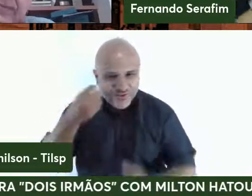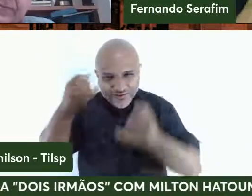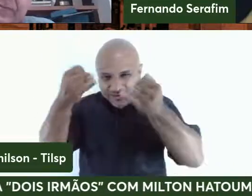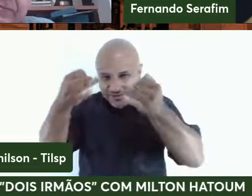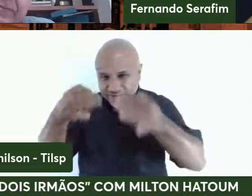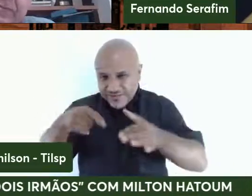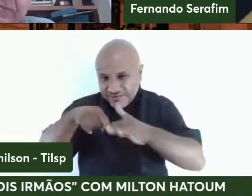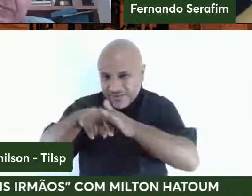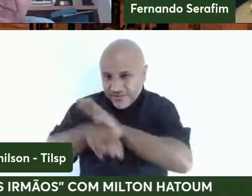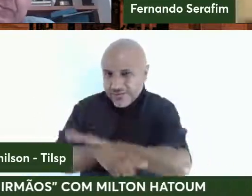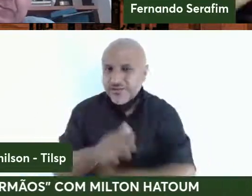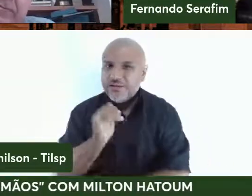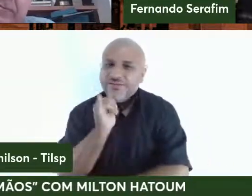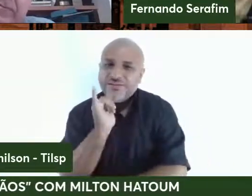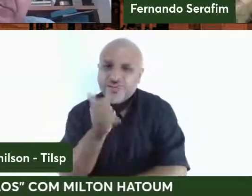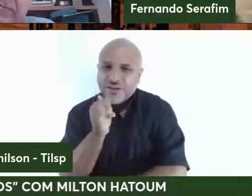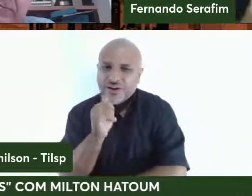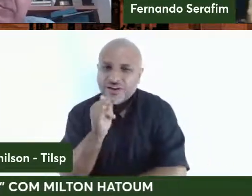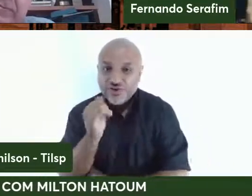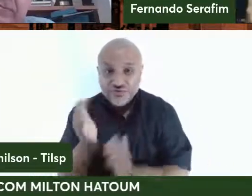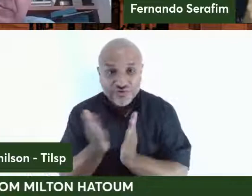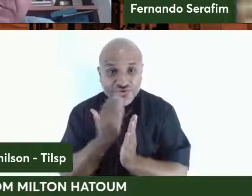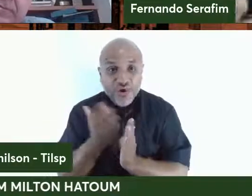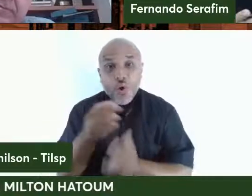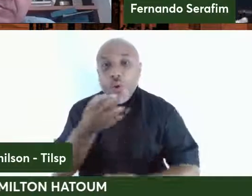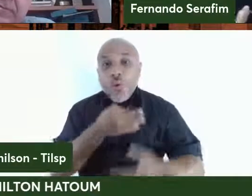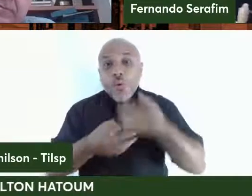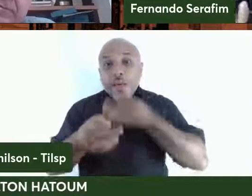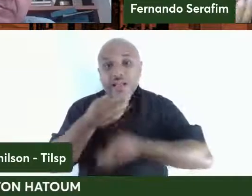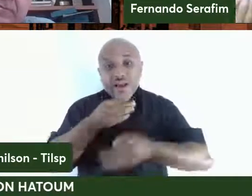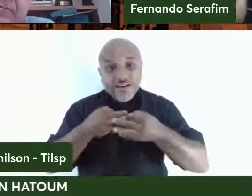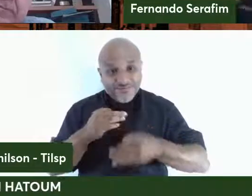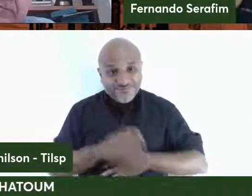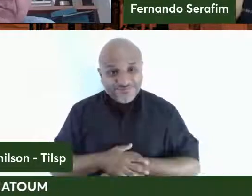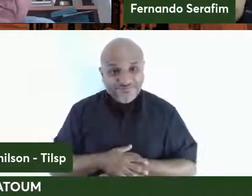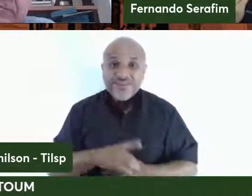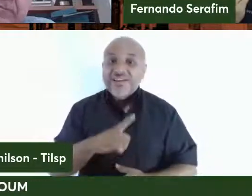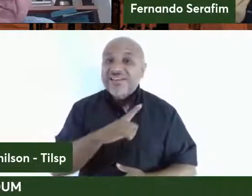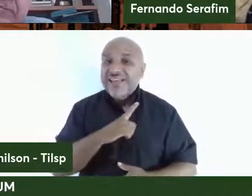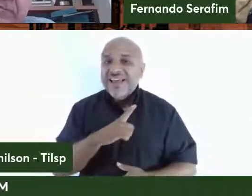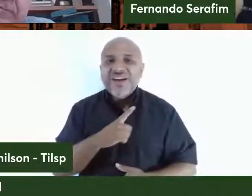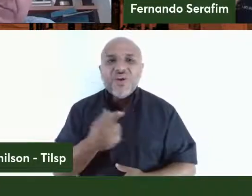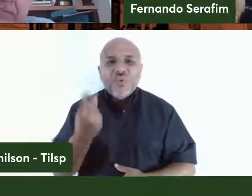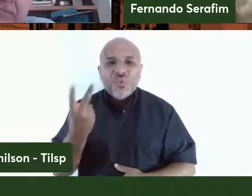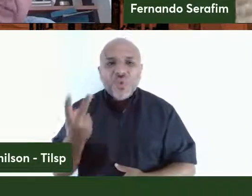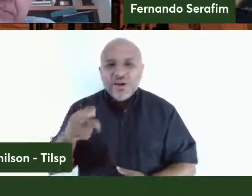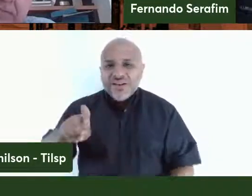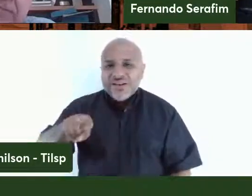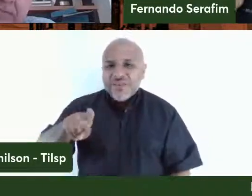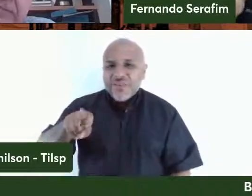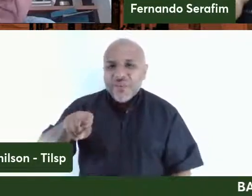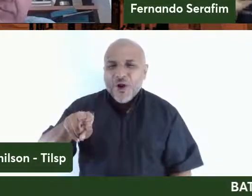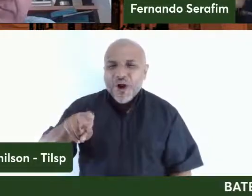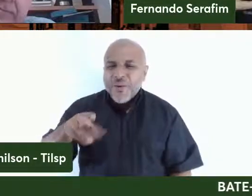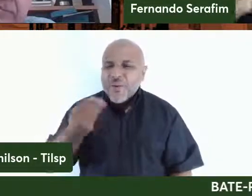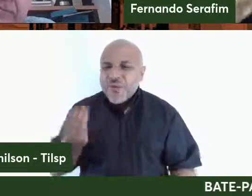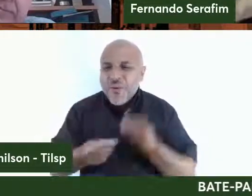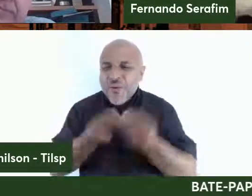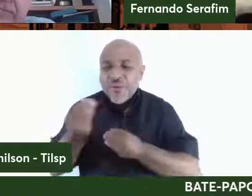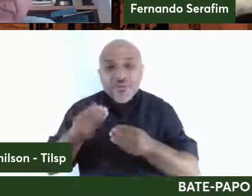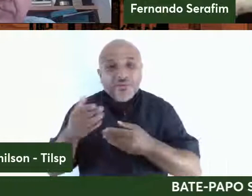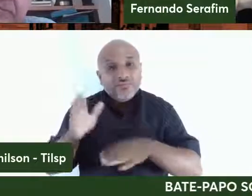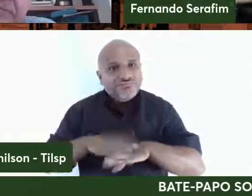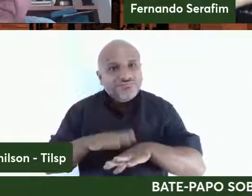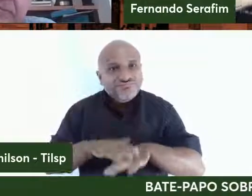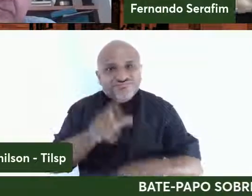mais na narrativa, né, comentasse isso um pouquinho, apesar da gente ter aí os dois irmãos no título, comentasse essa personagem que, a meu